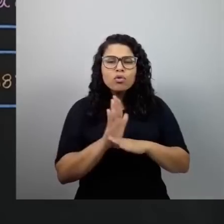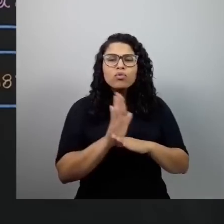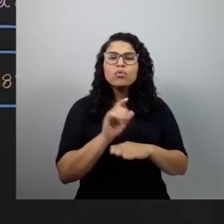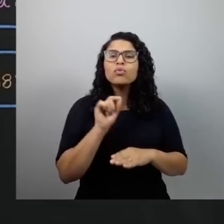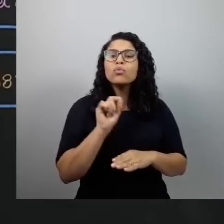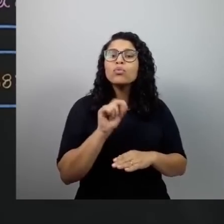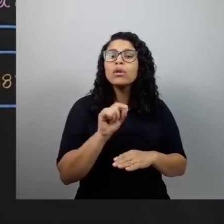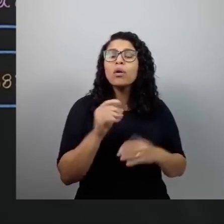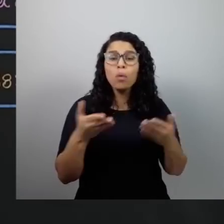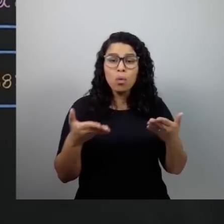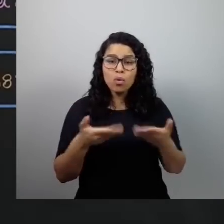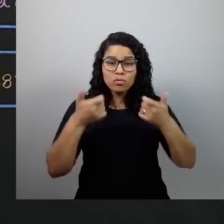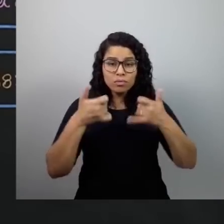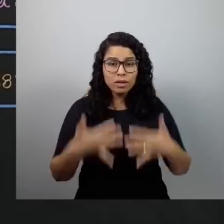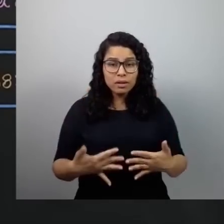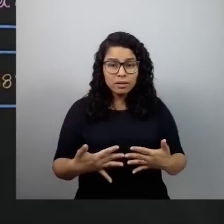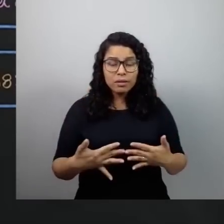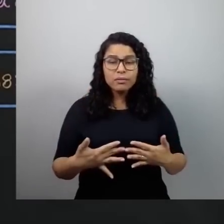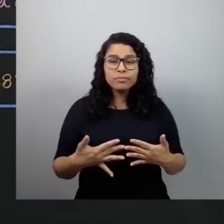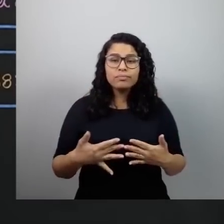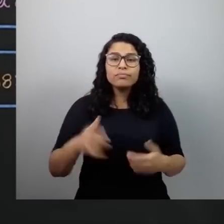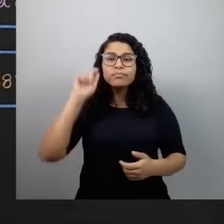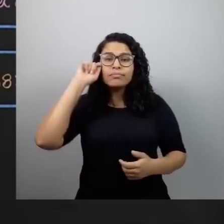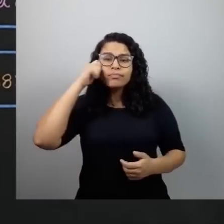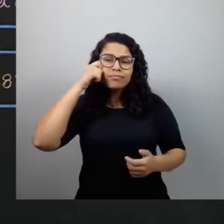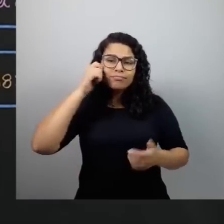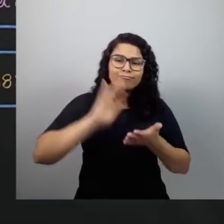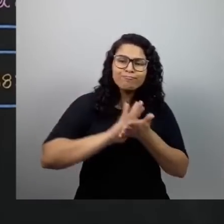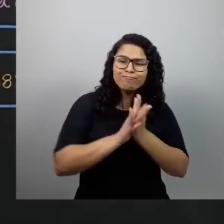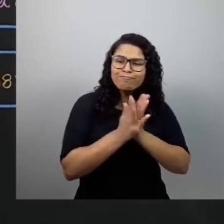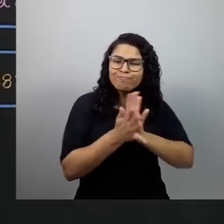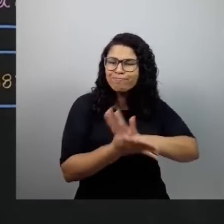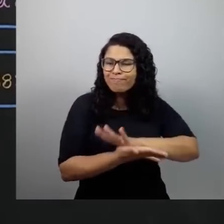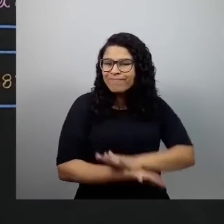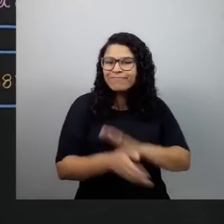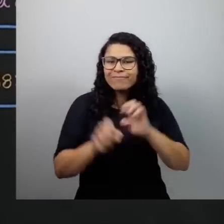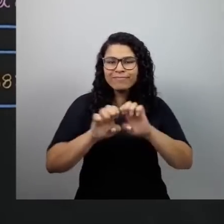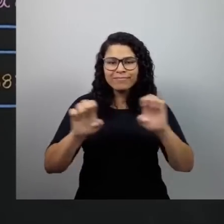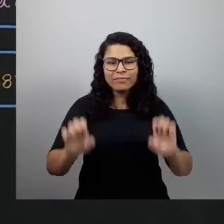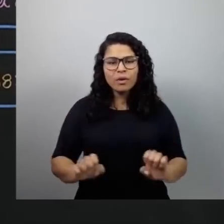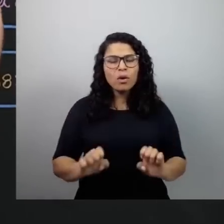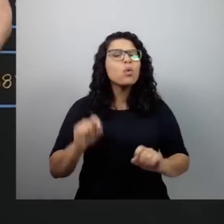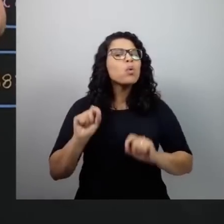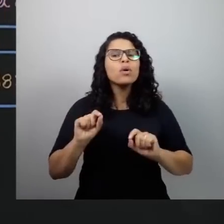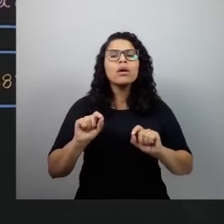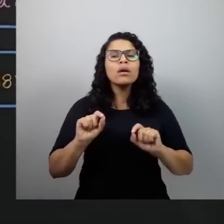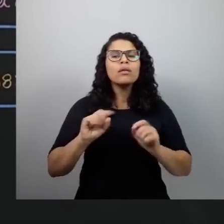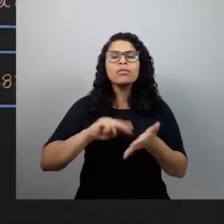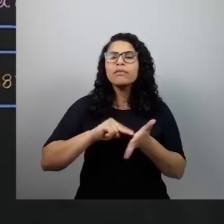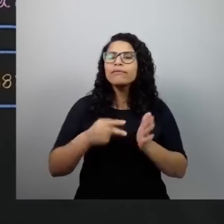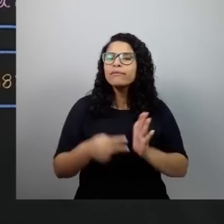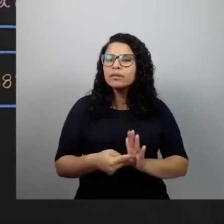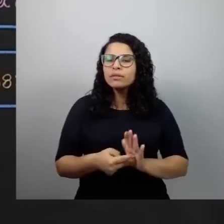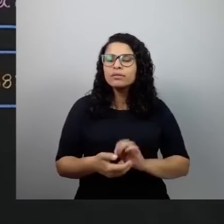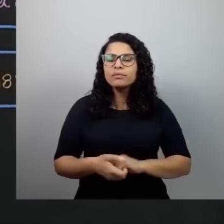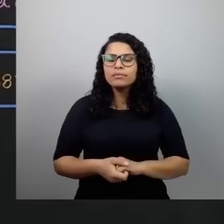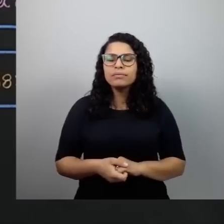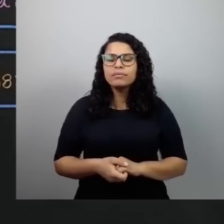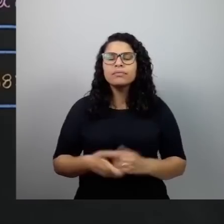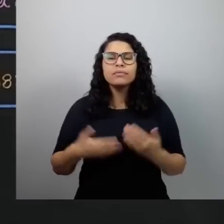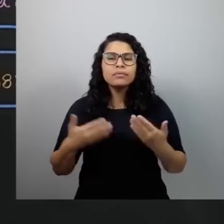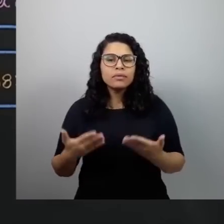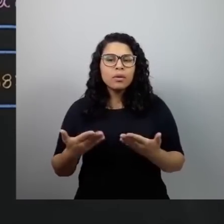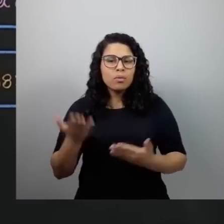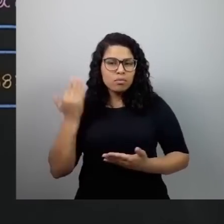especialistas chamam hoje de racismo estrutural. O que isso significa muito rapidamente, né? Embora, desde o